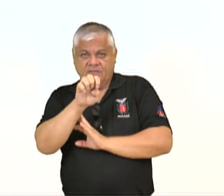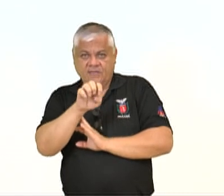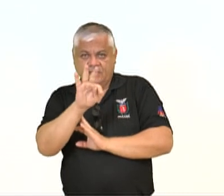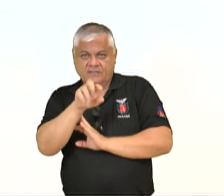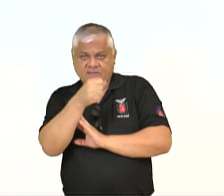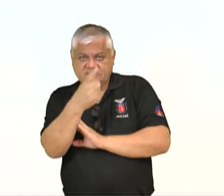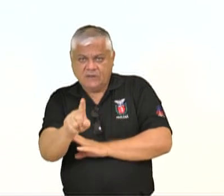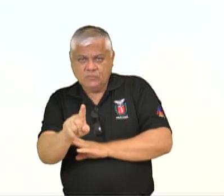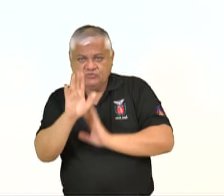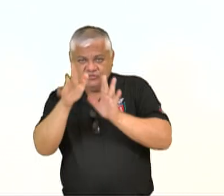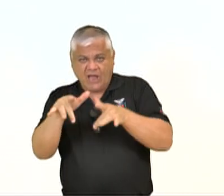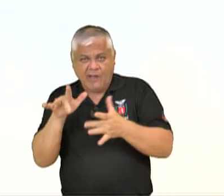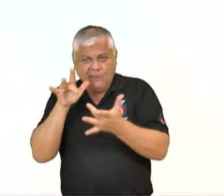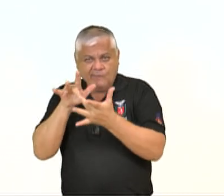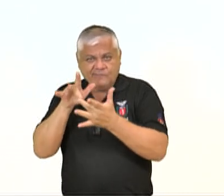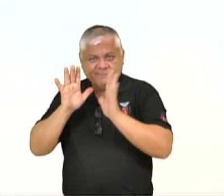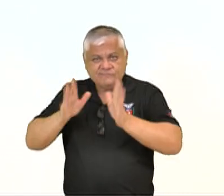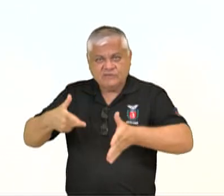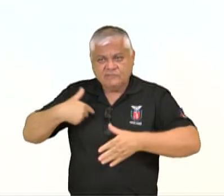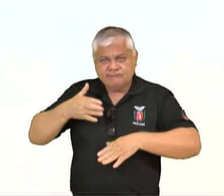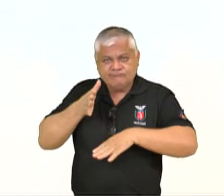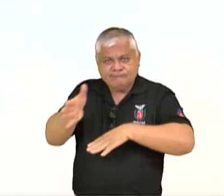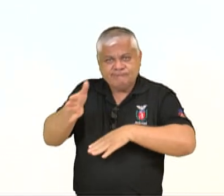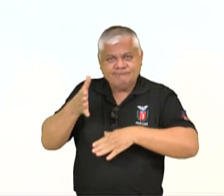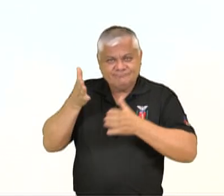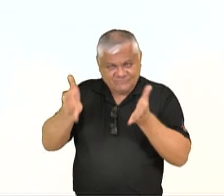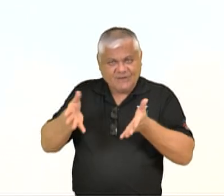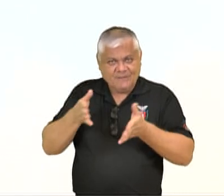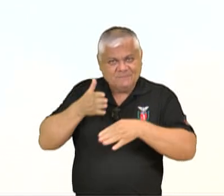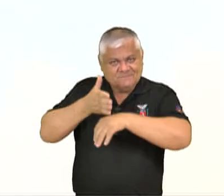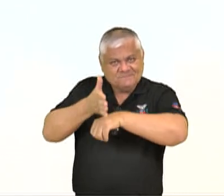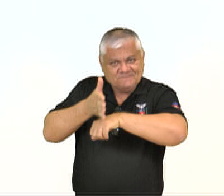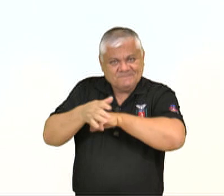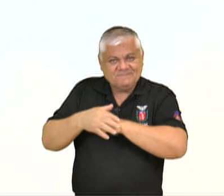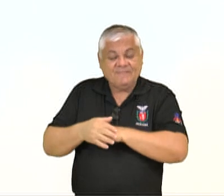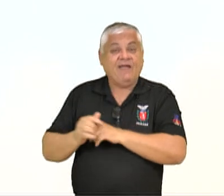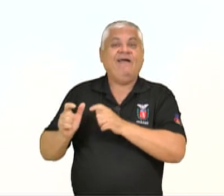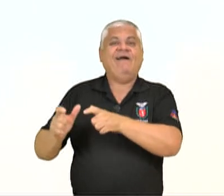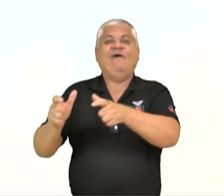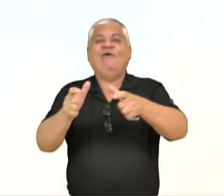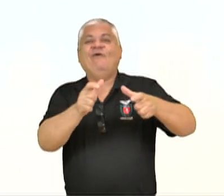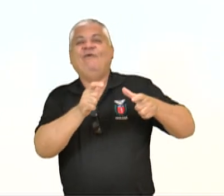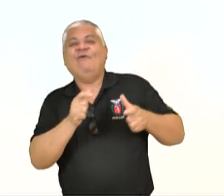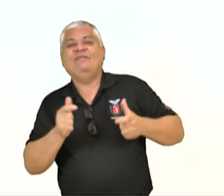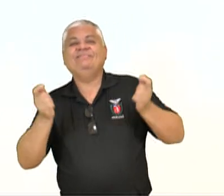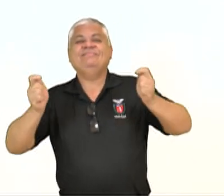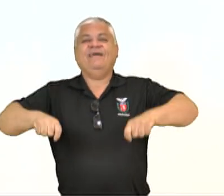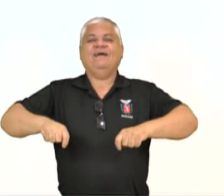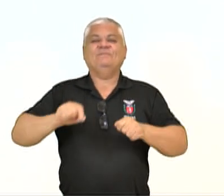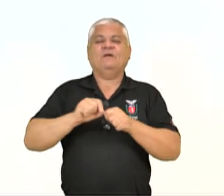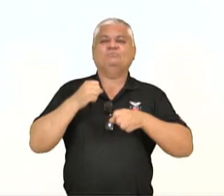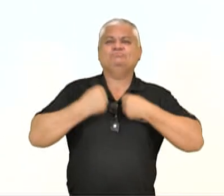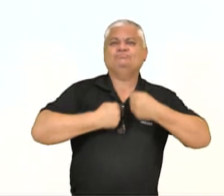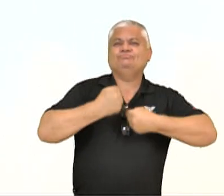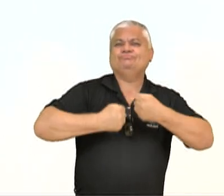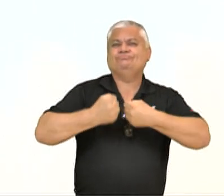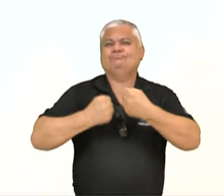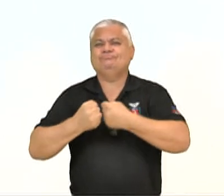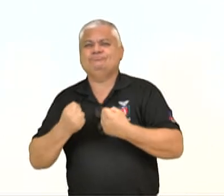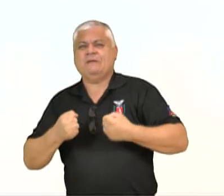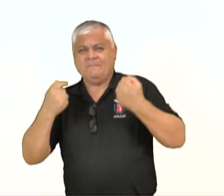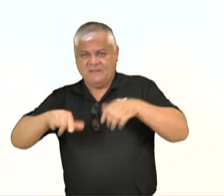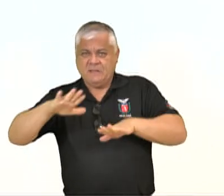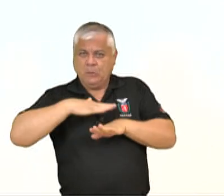teve contato com essa atividade física? Que locais será que elas podem ser praticadas, essas corridas de orientação? Será que existe